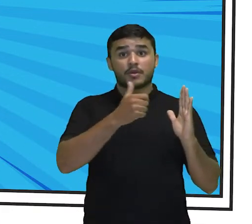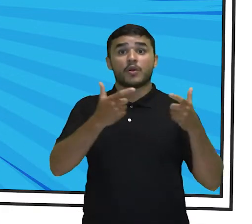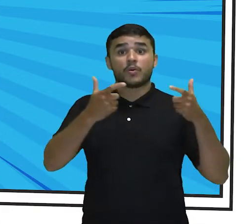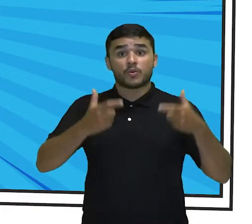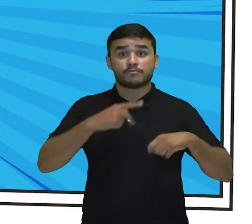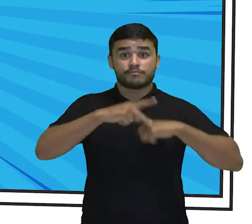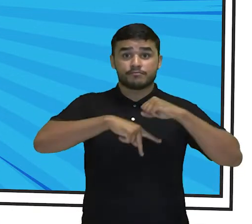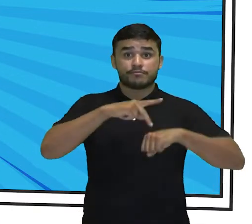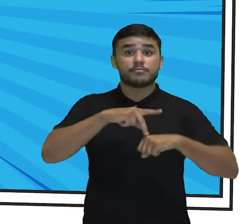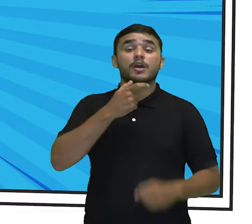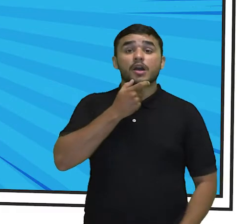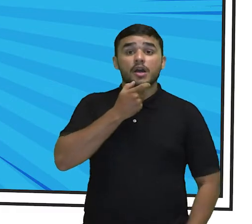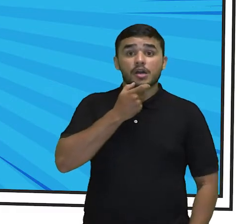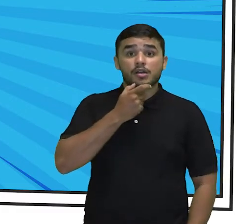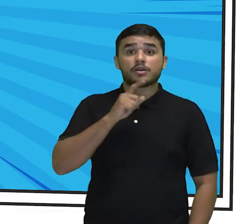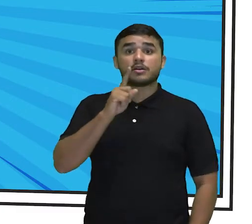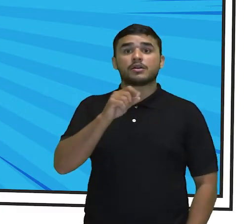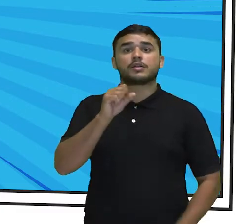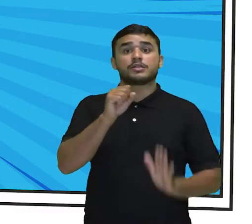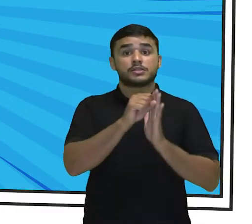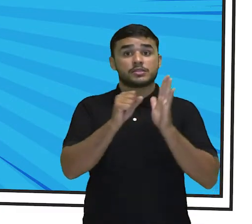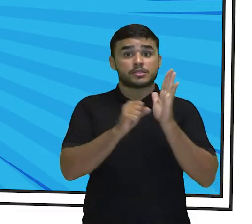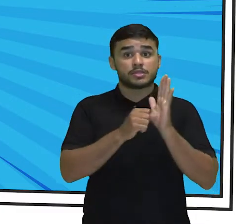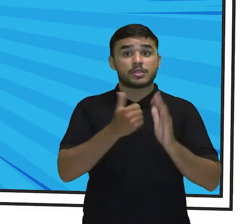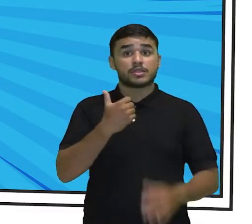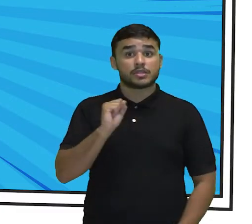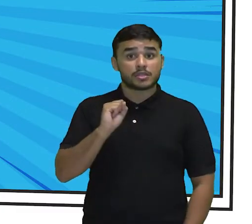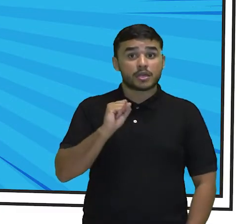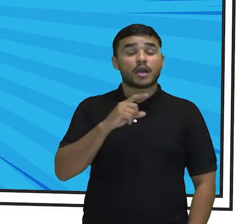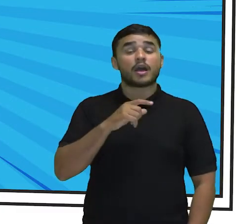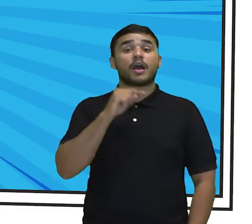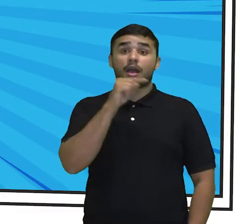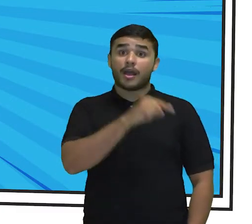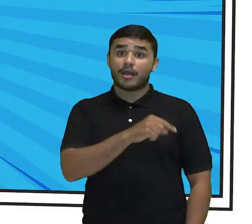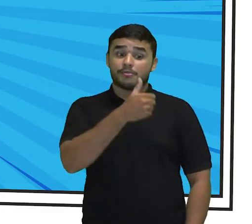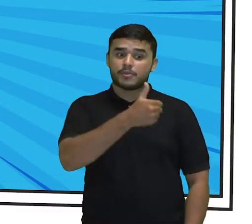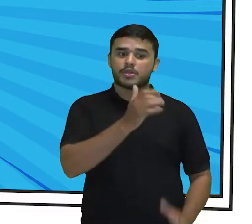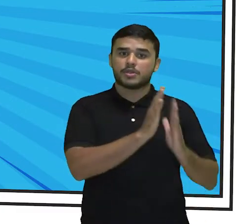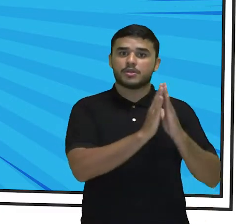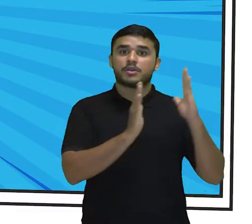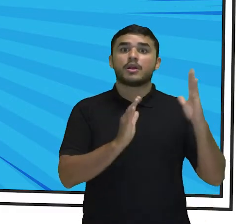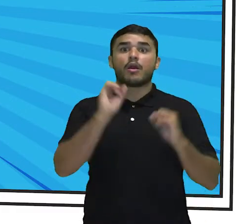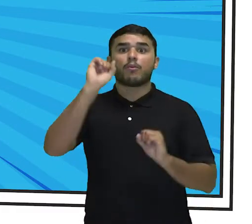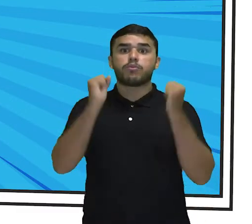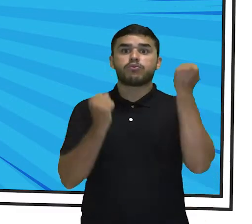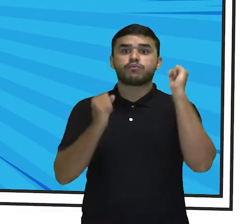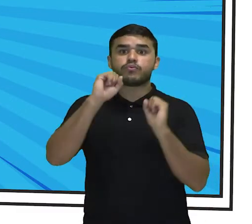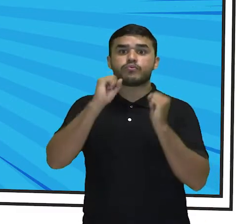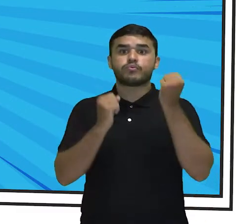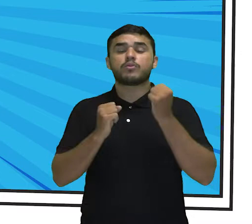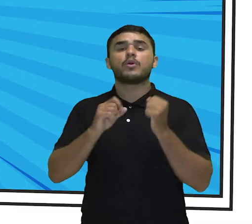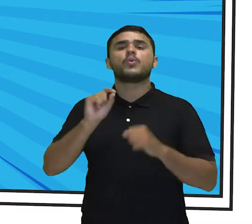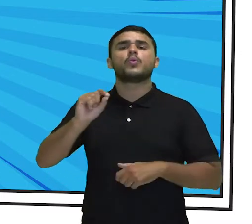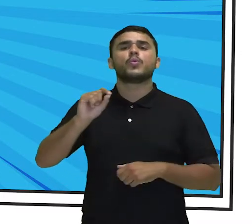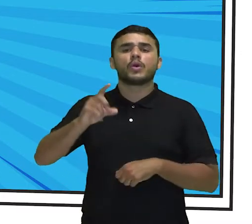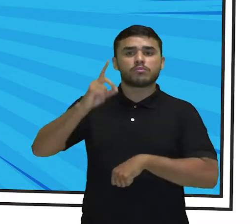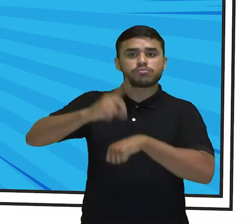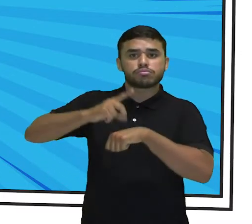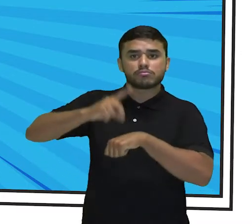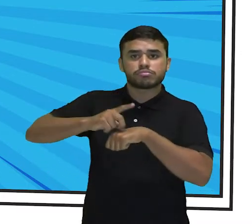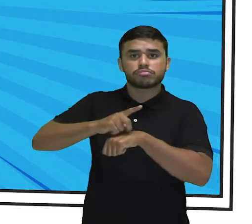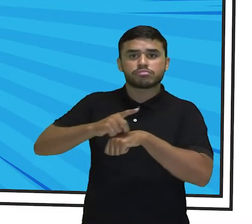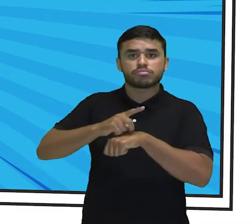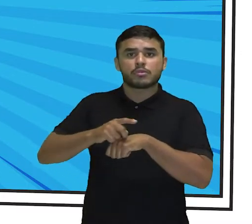Inglaterra. Primeira fase, século XVIII. Primeira fase, a máquina a vapor, utilizando, portanto, como